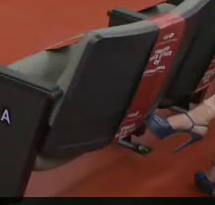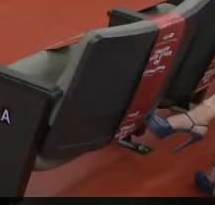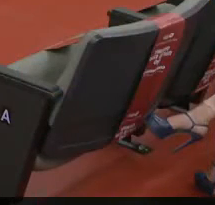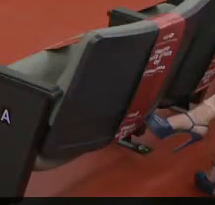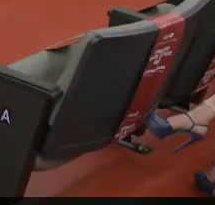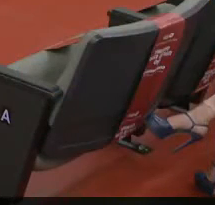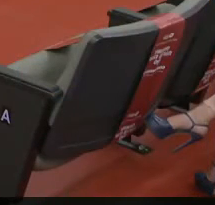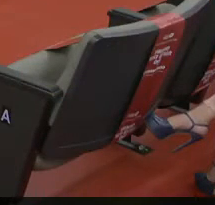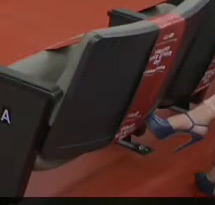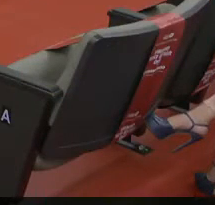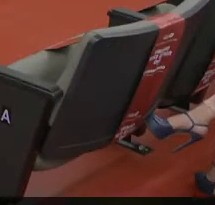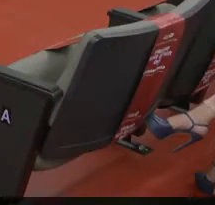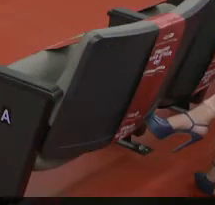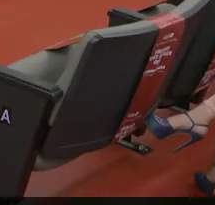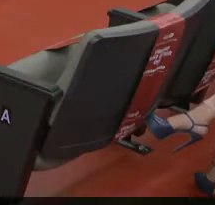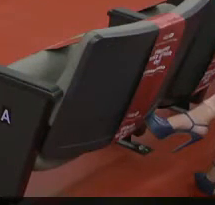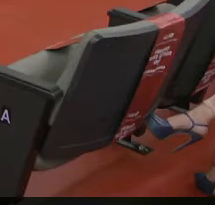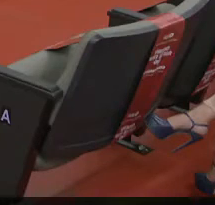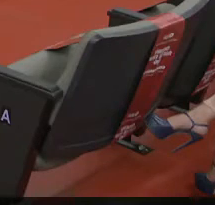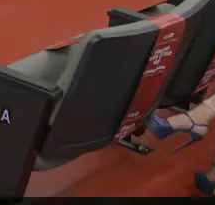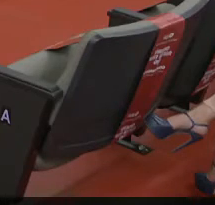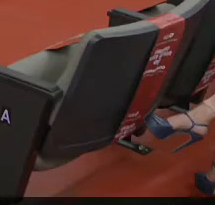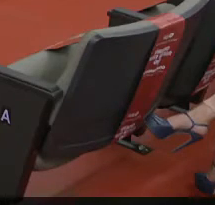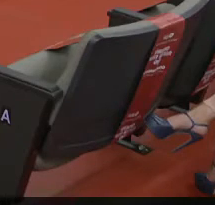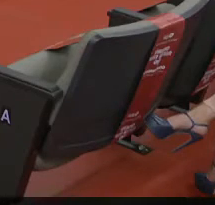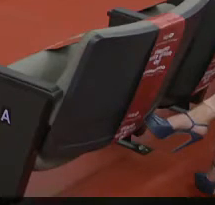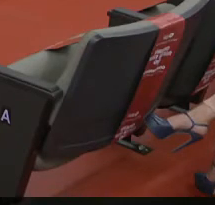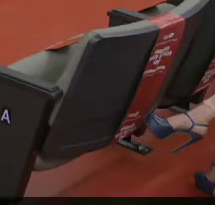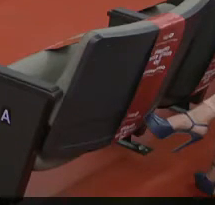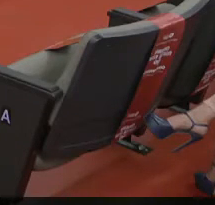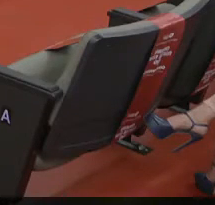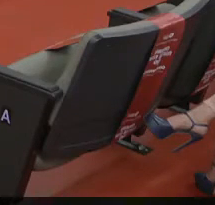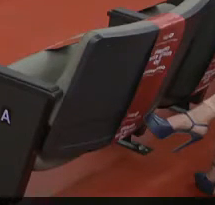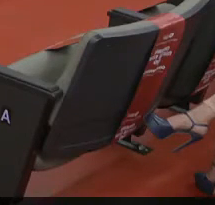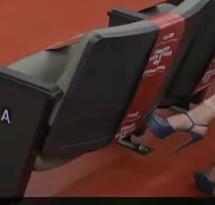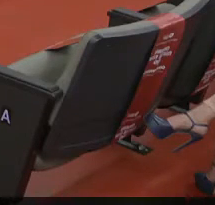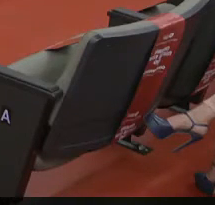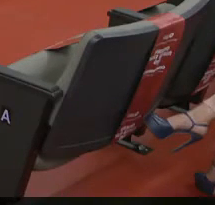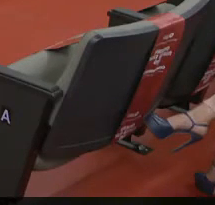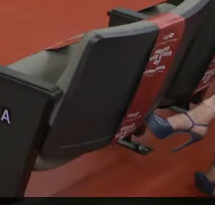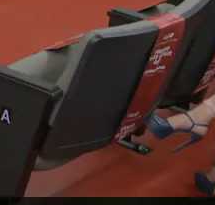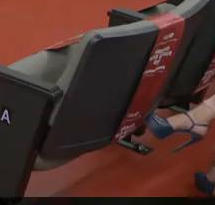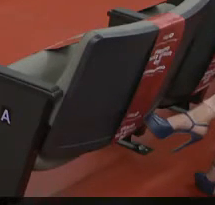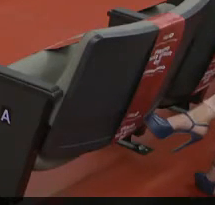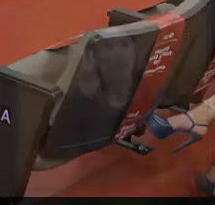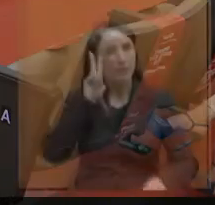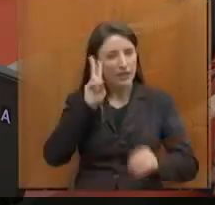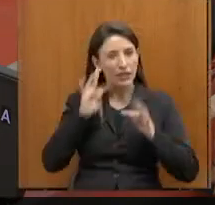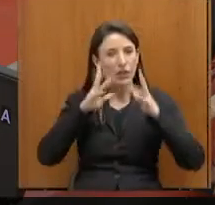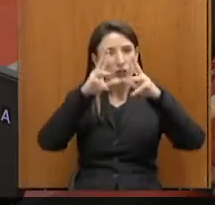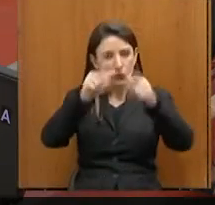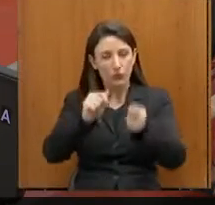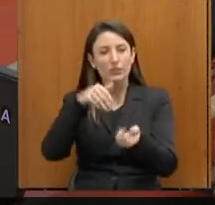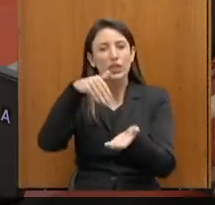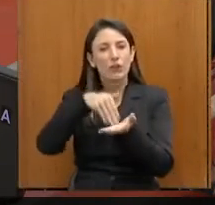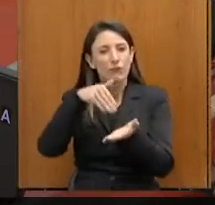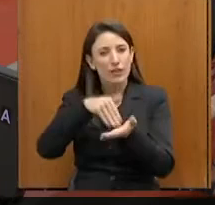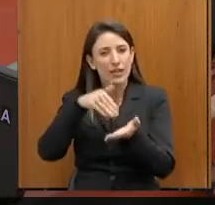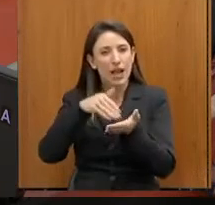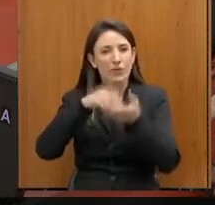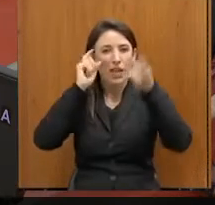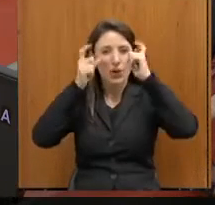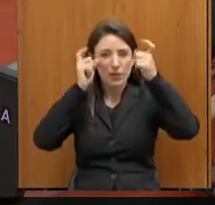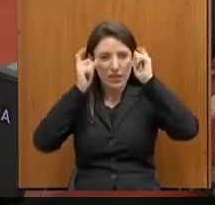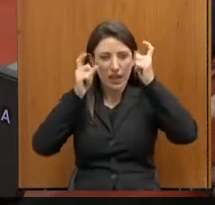Beatriz aquilo e lembrando a todos que ao final desta reunião nos leremos e votaremos em